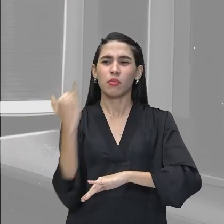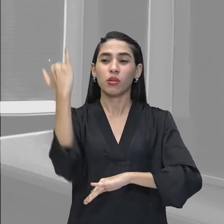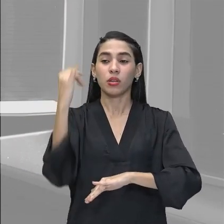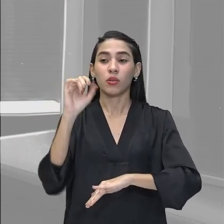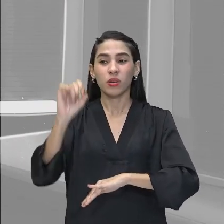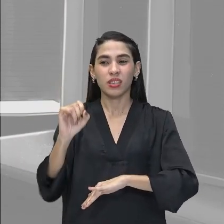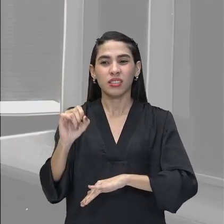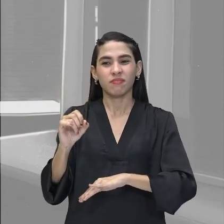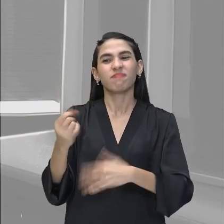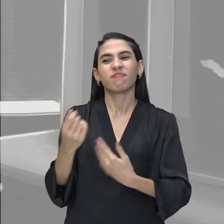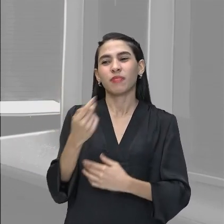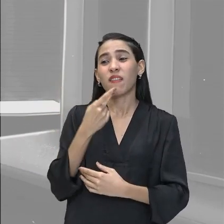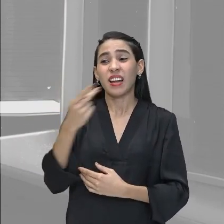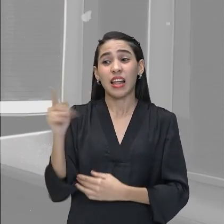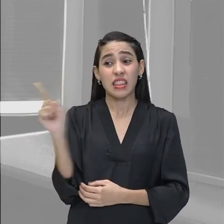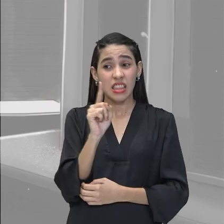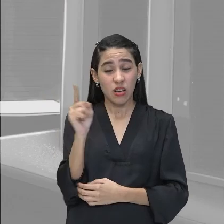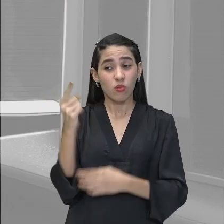ao cigarro.